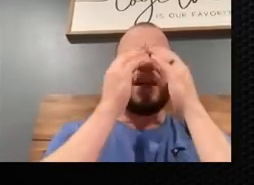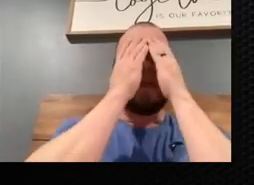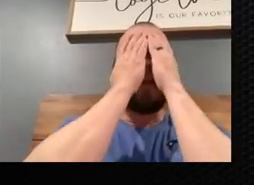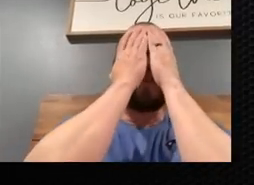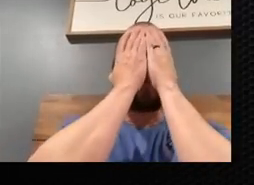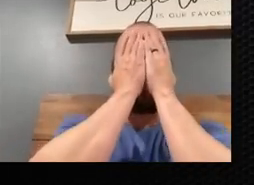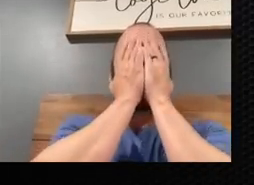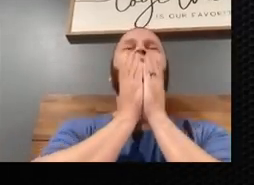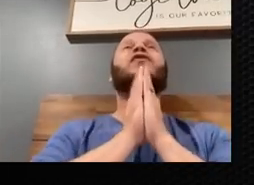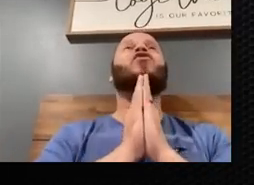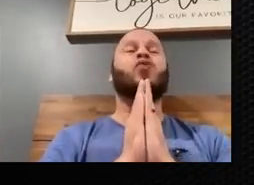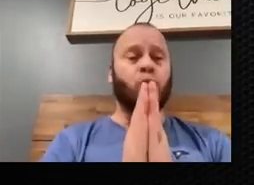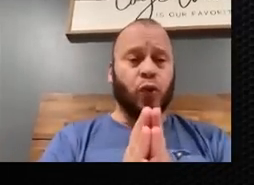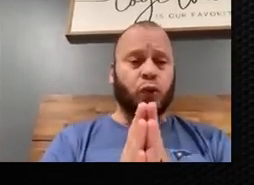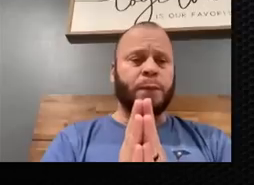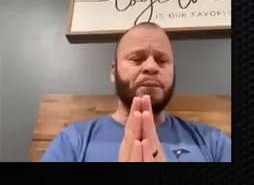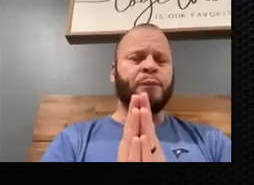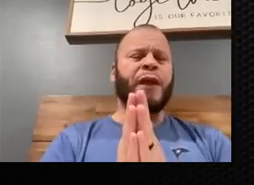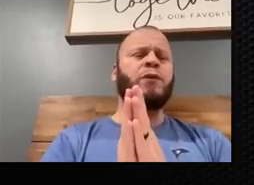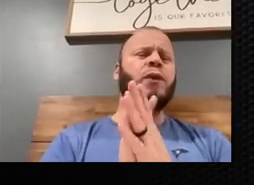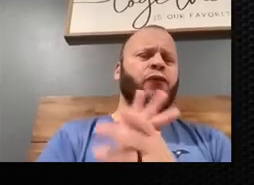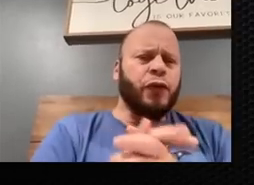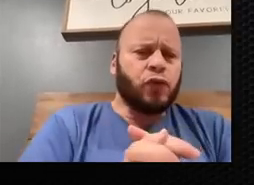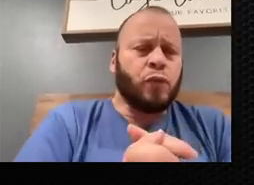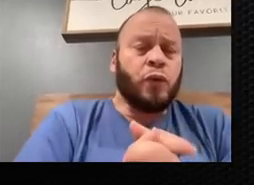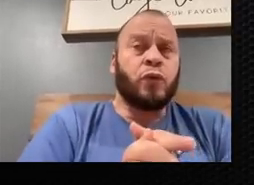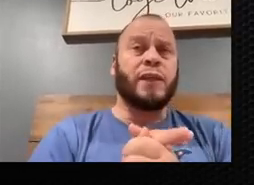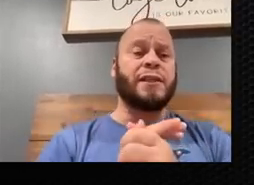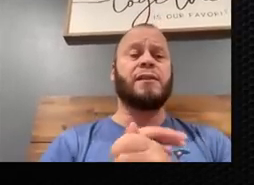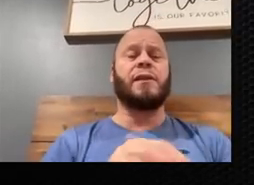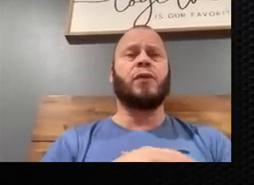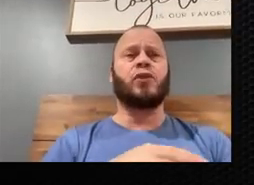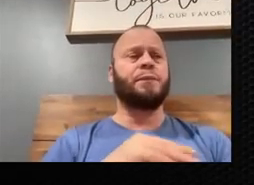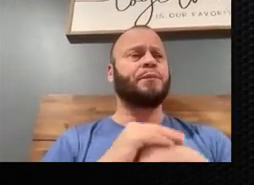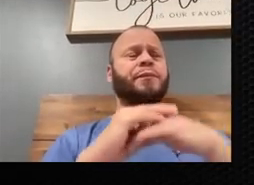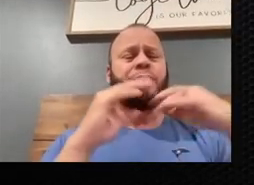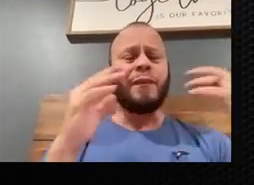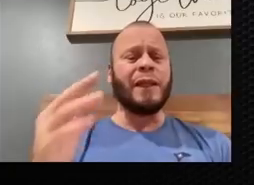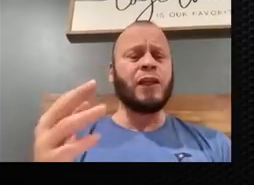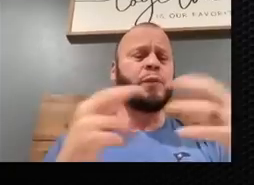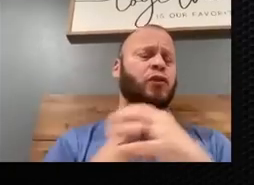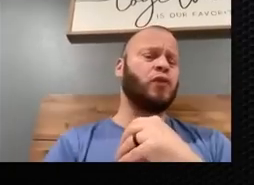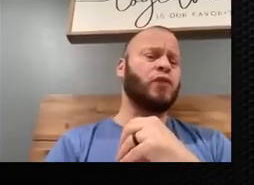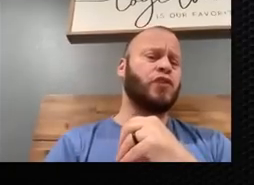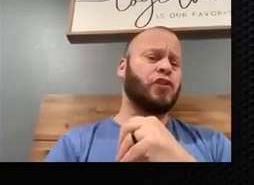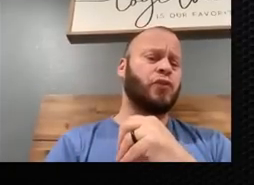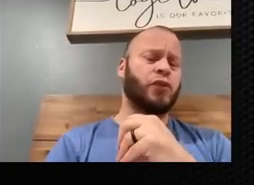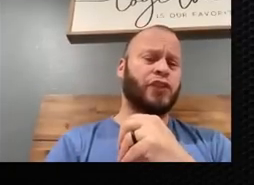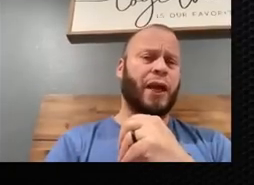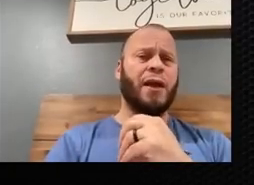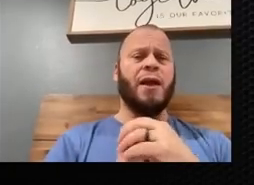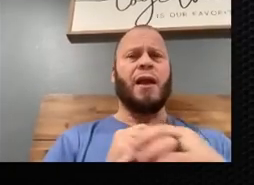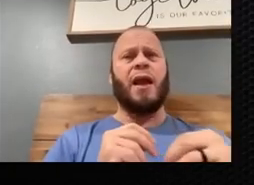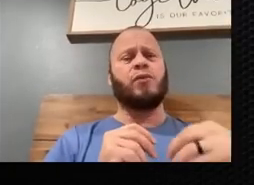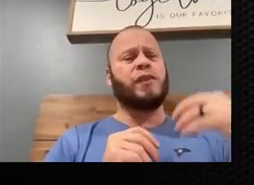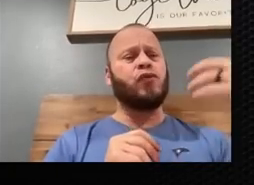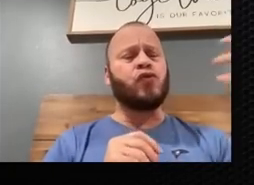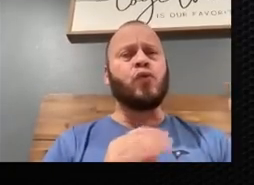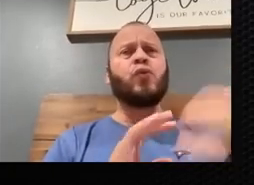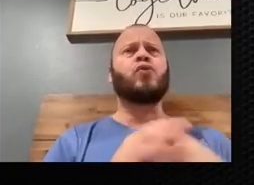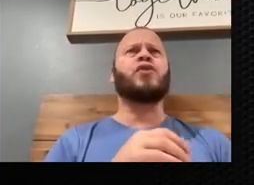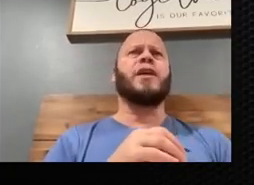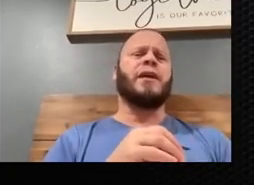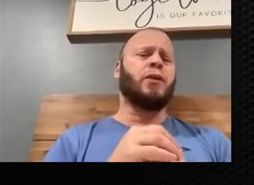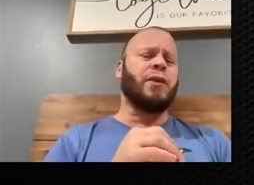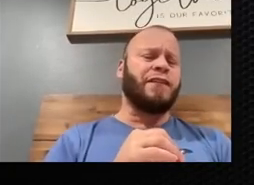pessoas, isso é um absurdo. Eu tenho visto muito desses erros nas pessoas nos dias de hoje, né? É os